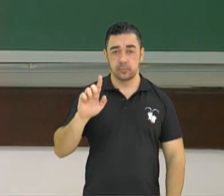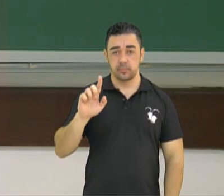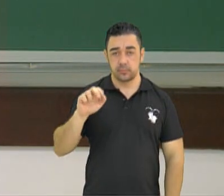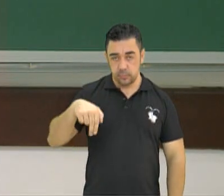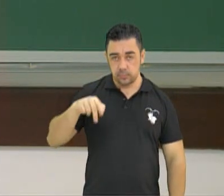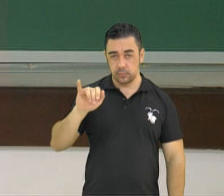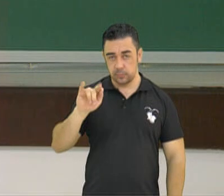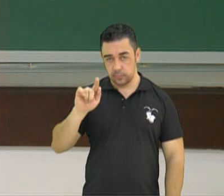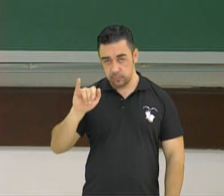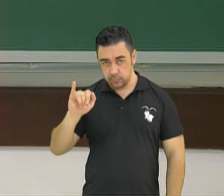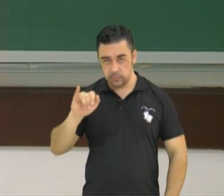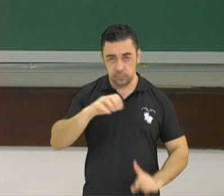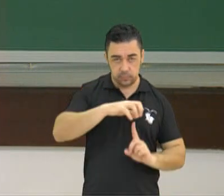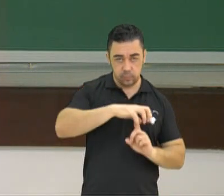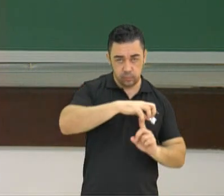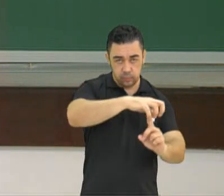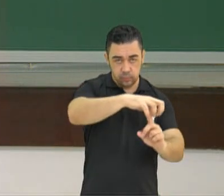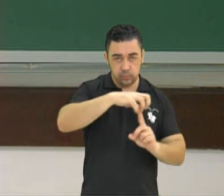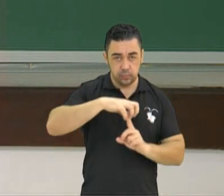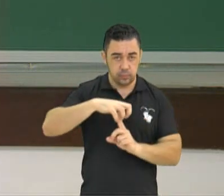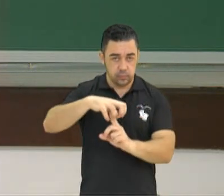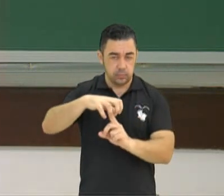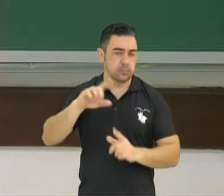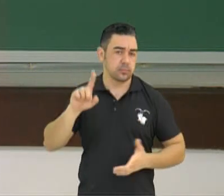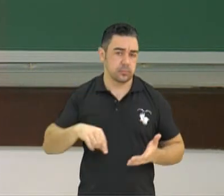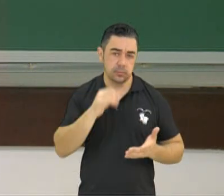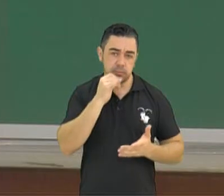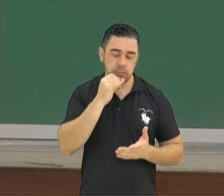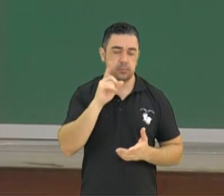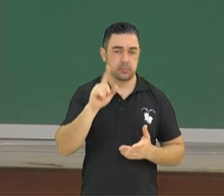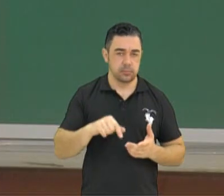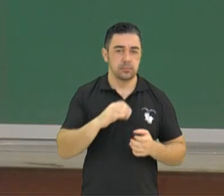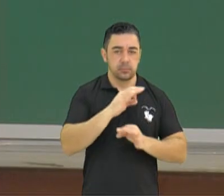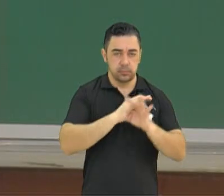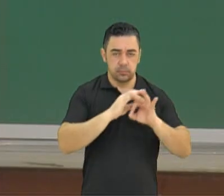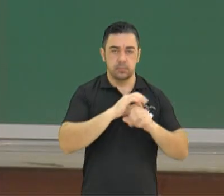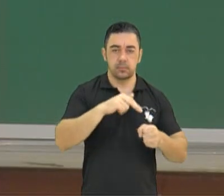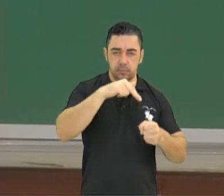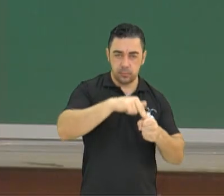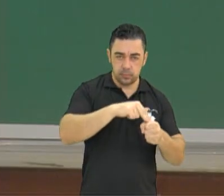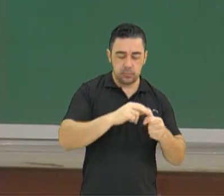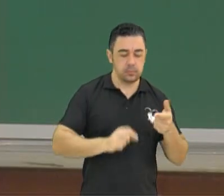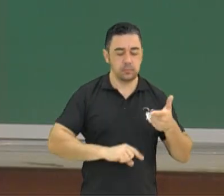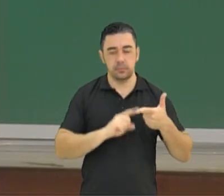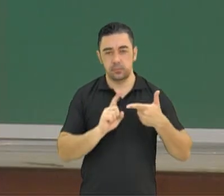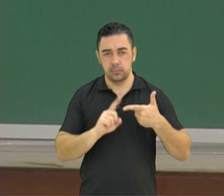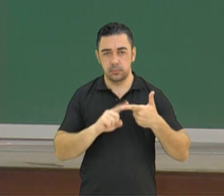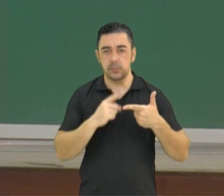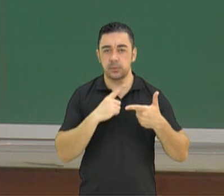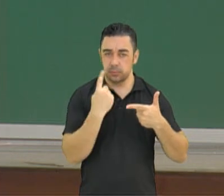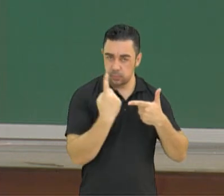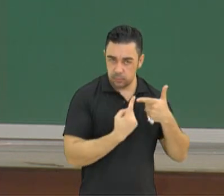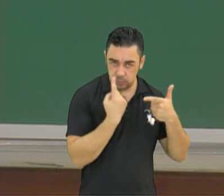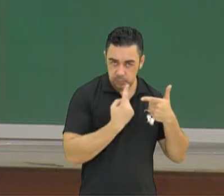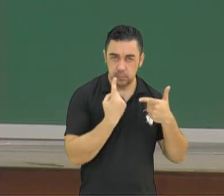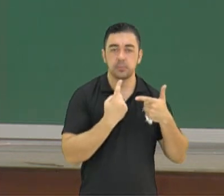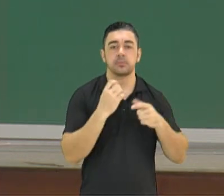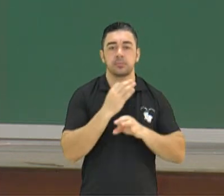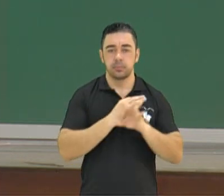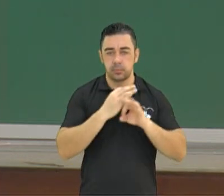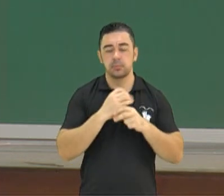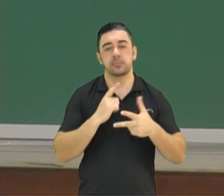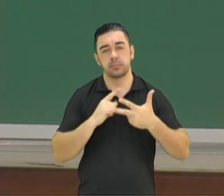as características principais, né, dos fungos. São eucariontes, tem fungo unicelular, tem